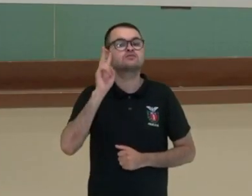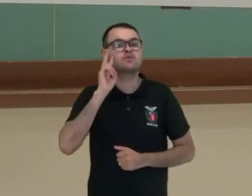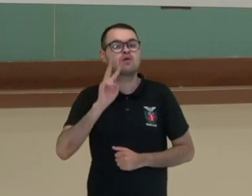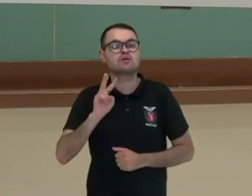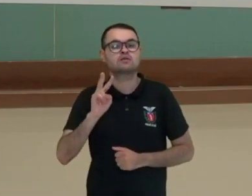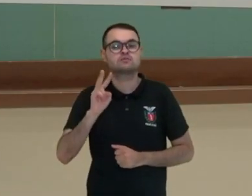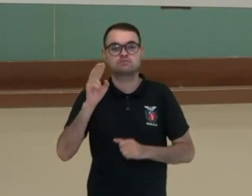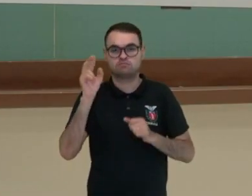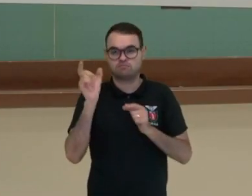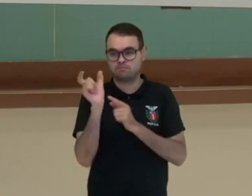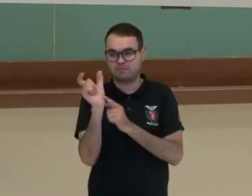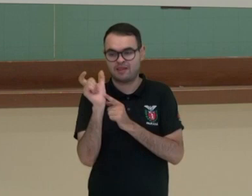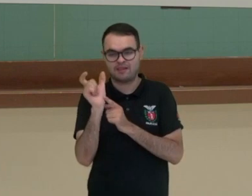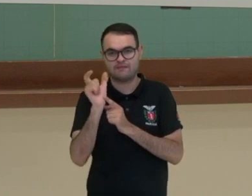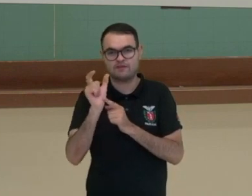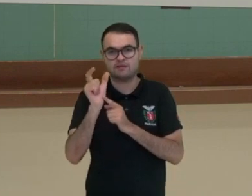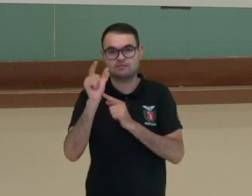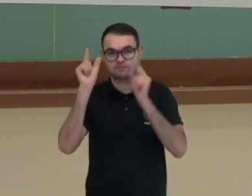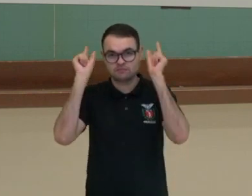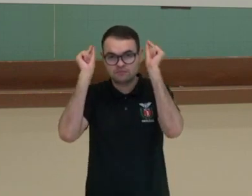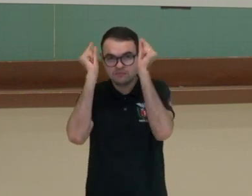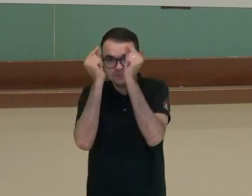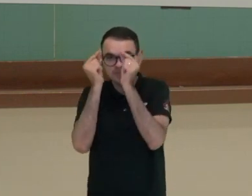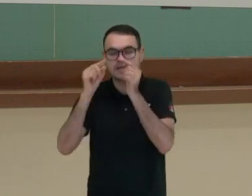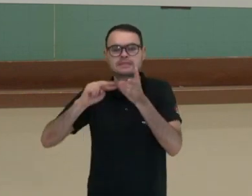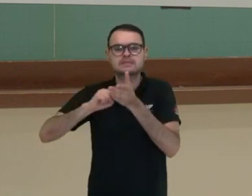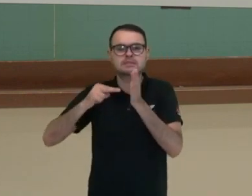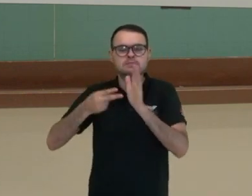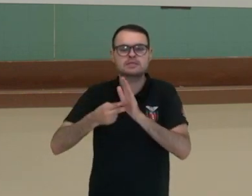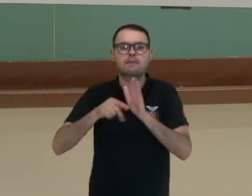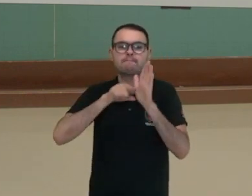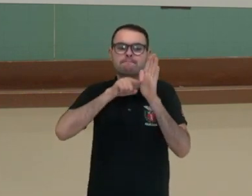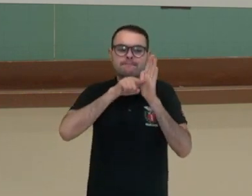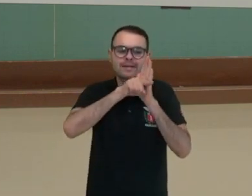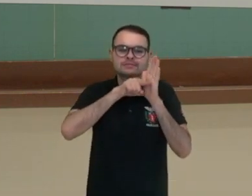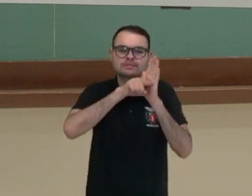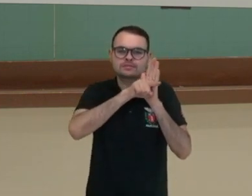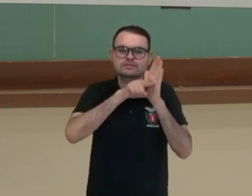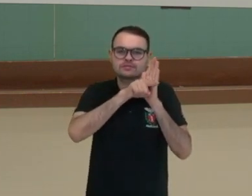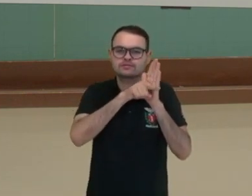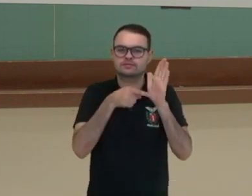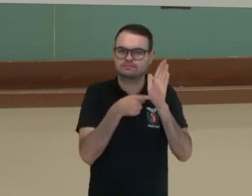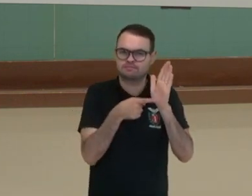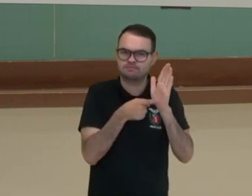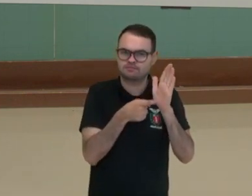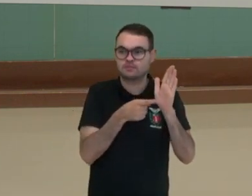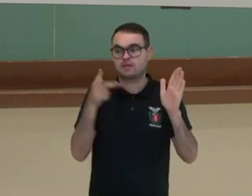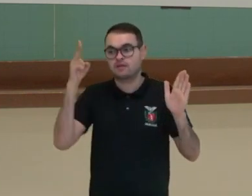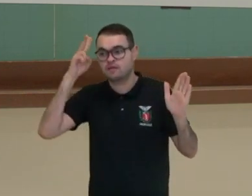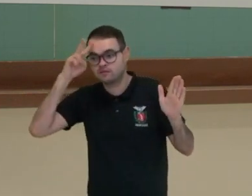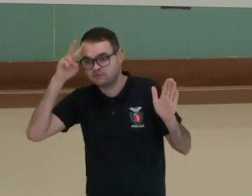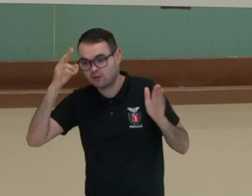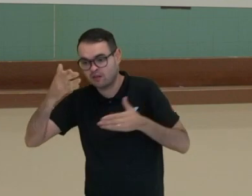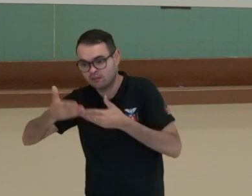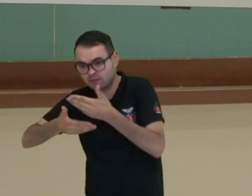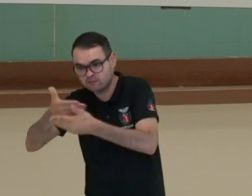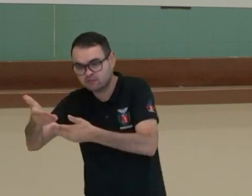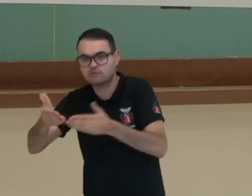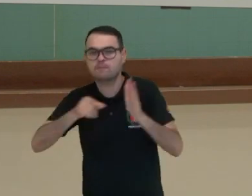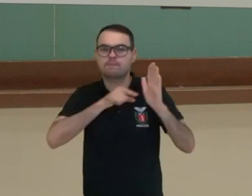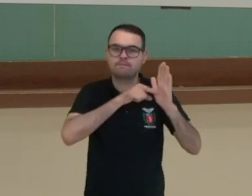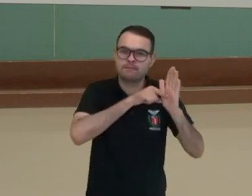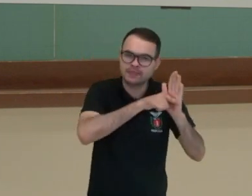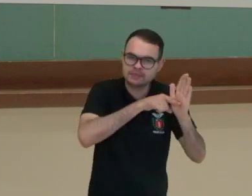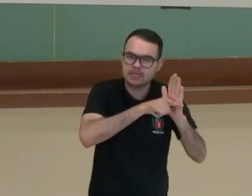grego significa pesquisa, né? Então quando a gente vai aí fazer a história, a gente vai pesquisar sobre algo,